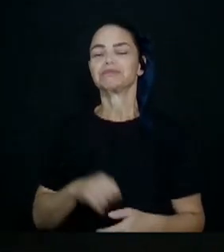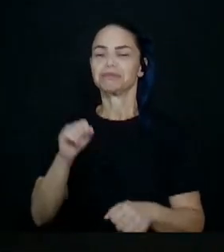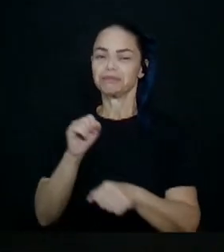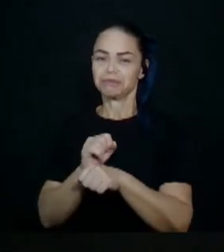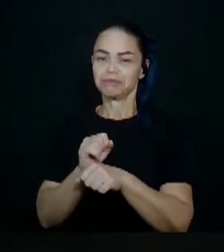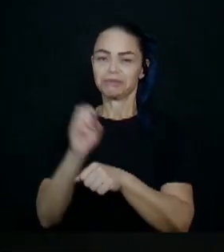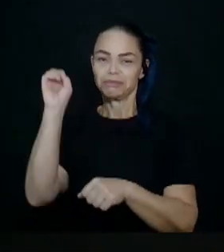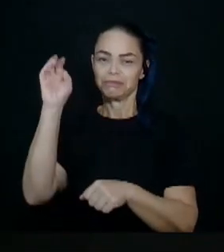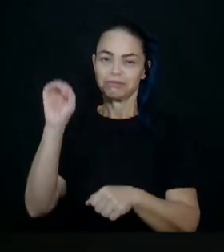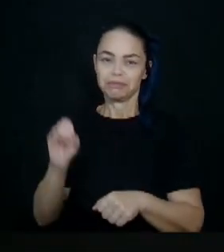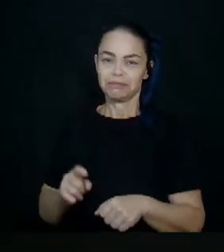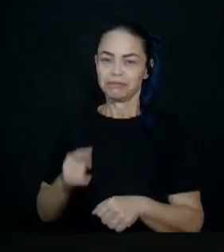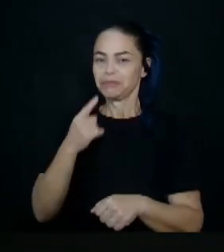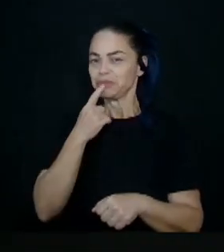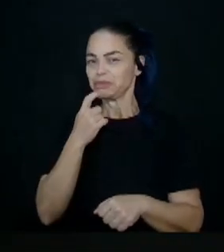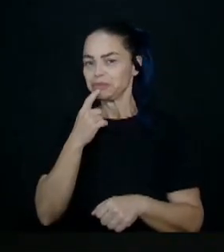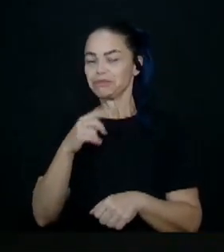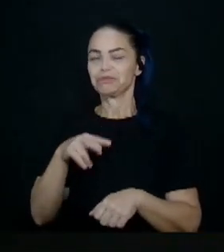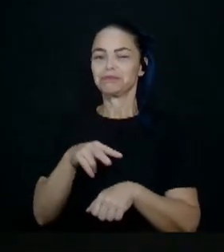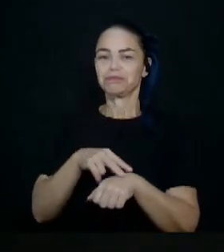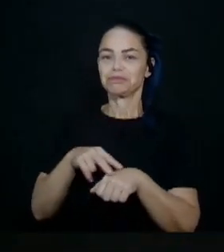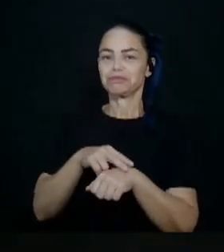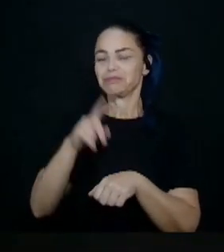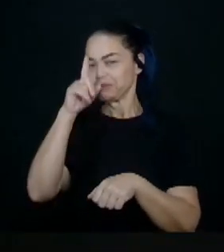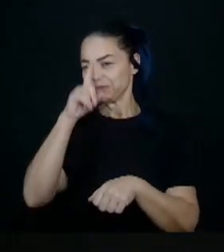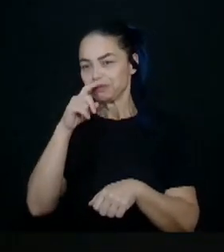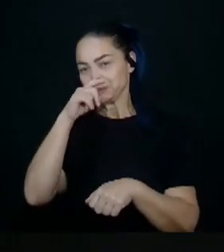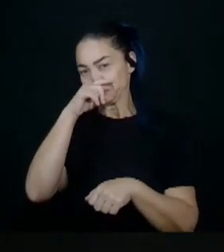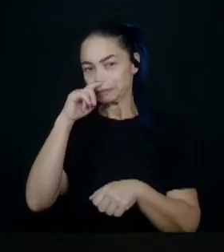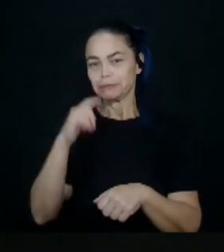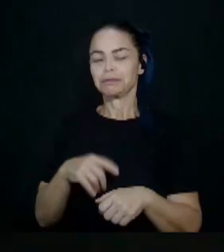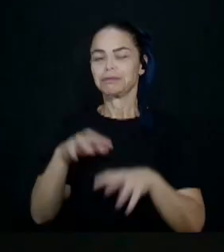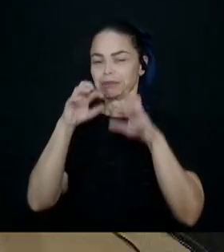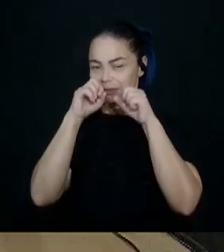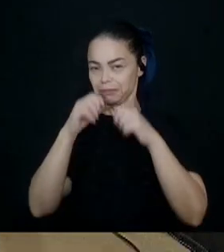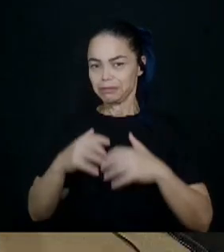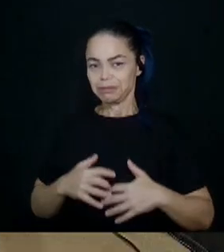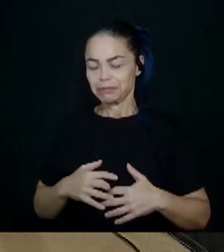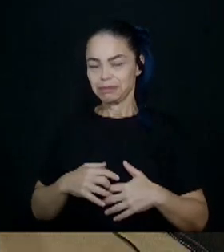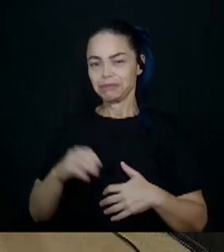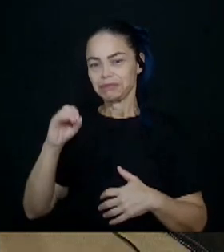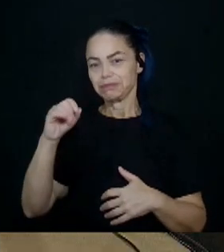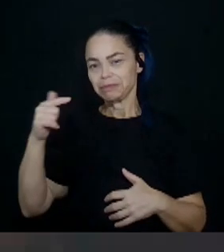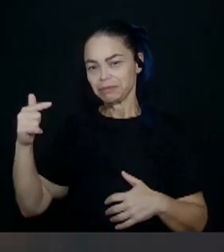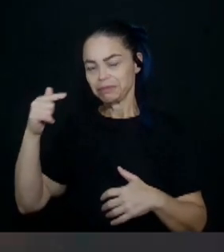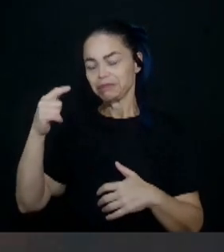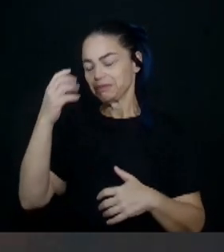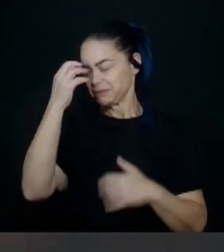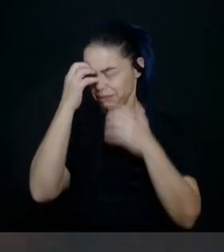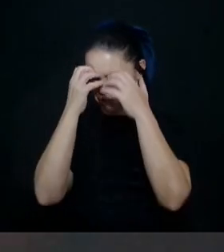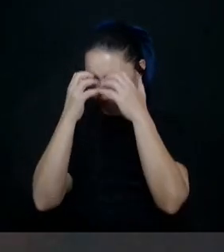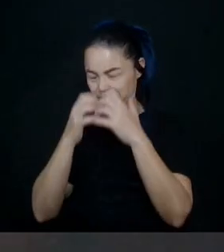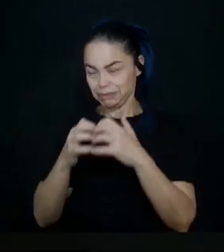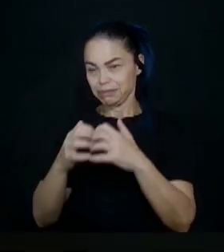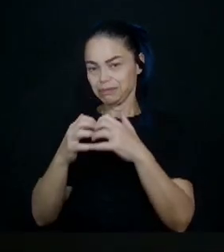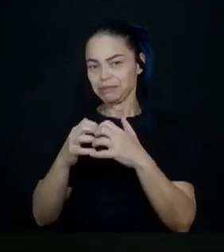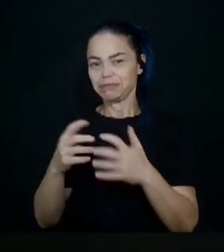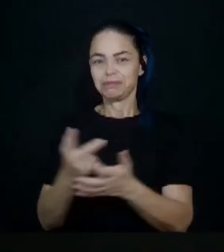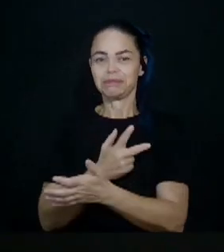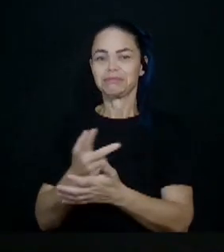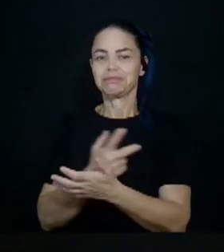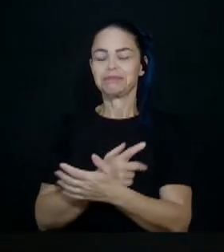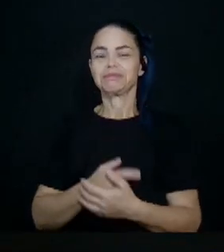e respirasse, de repente as coisas teriam... Oxigenar o cérebro. Isso. Nós respiramos errado. A gente nem percebe que